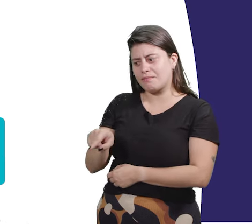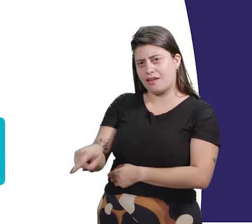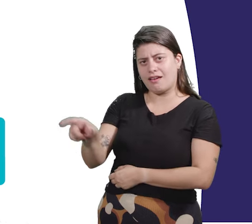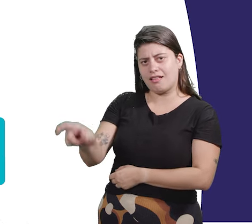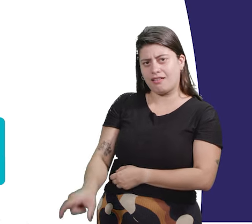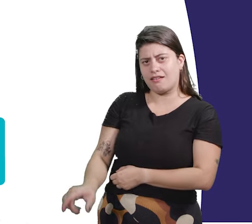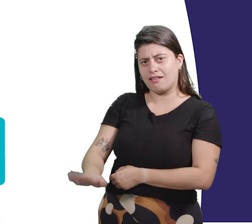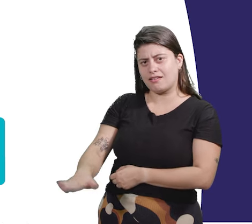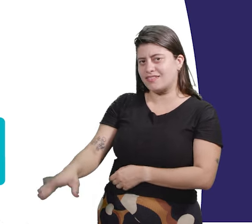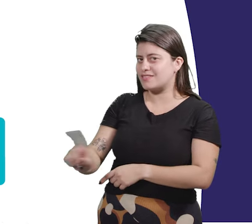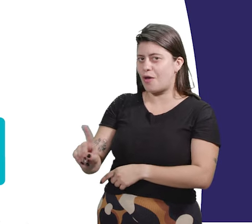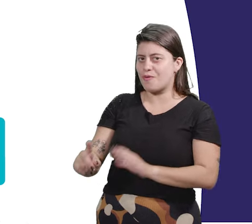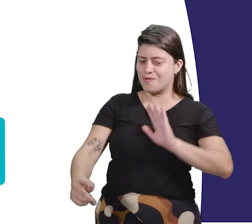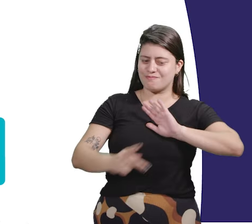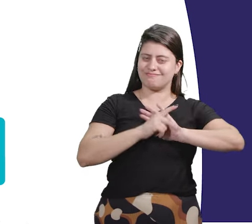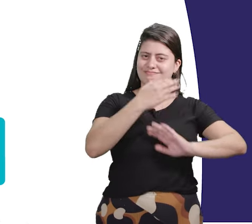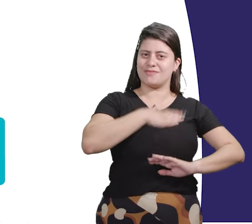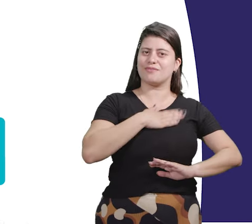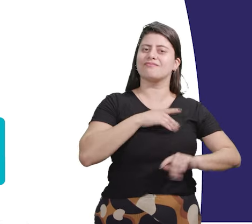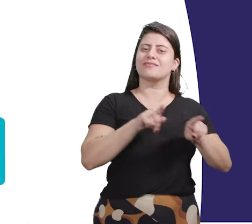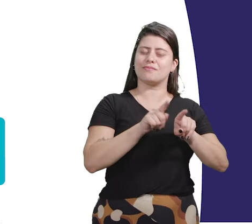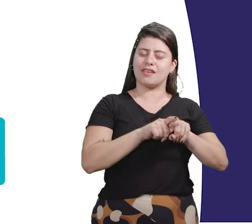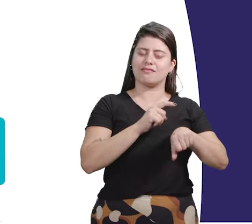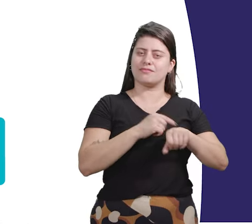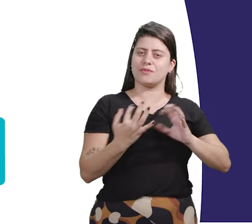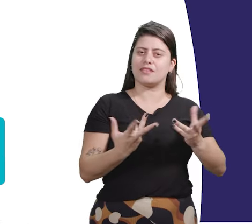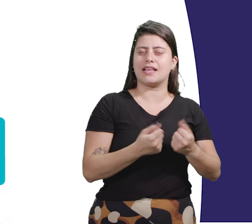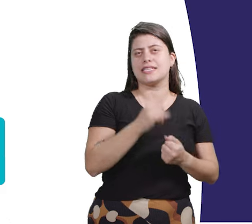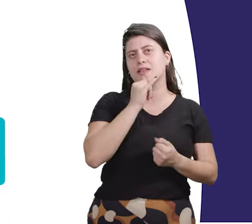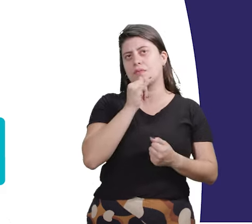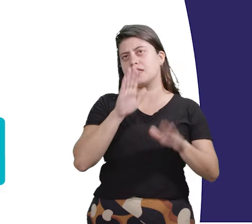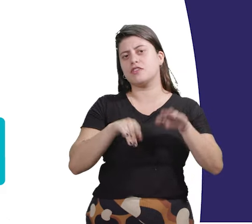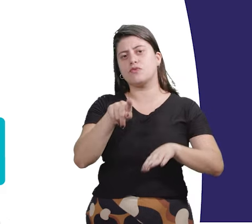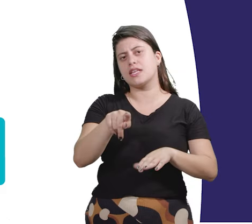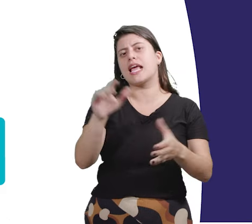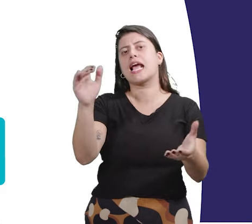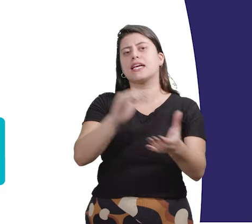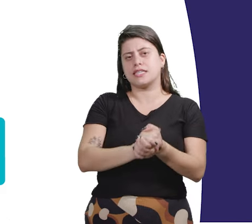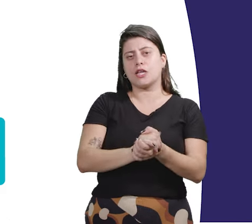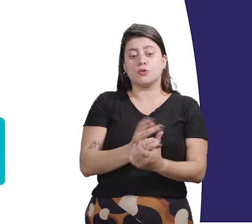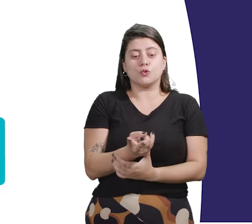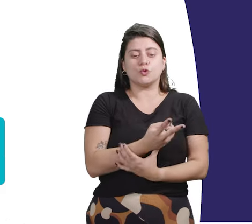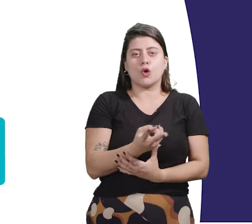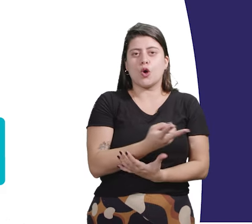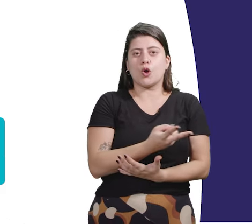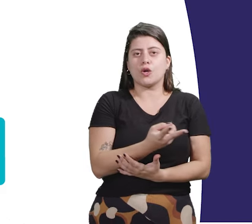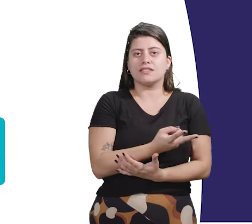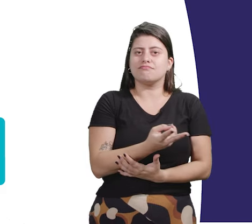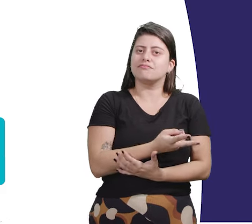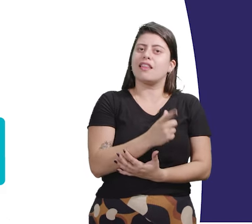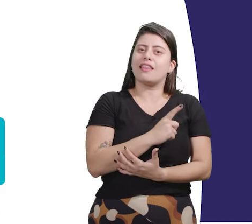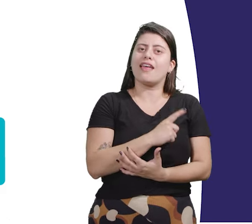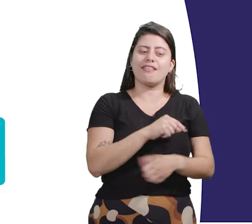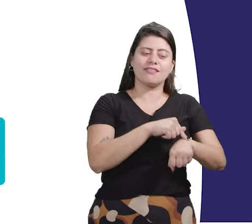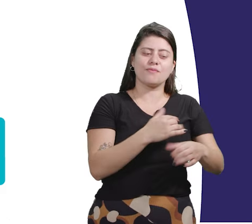você mesmo. Né? Às vezes, se você é casado, ter um tempo de qualidade com o casal ali, sem os filhos, né? Porque